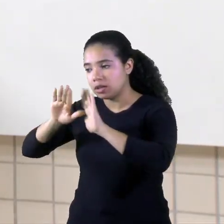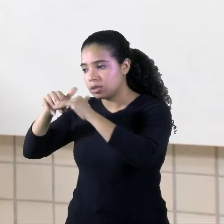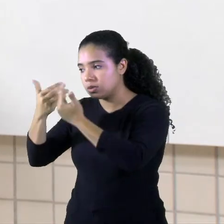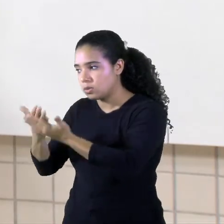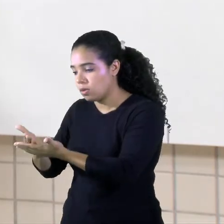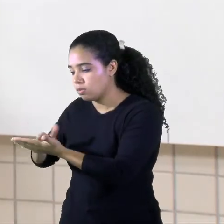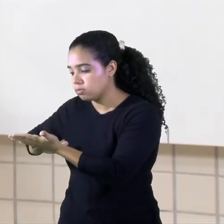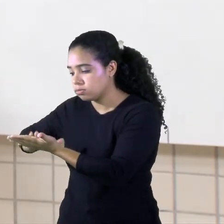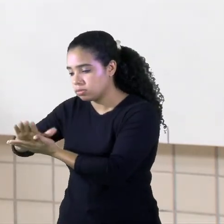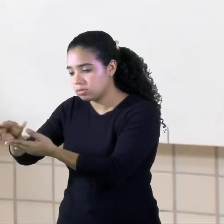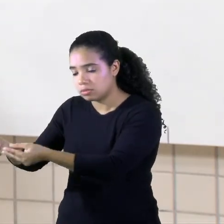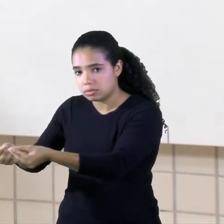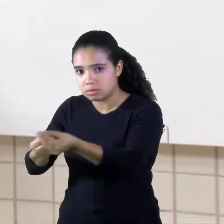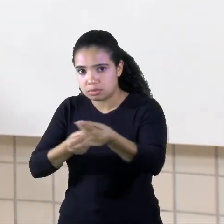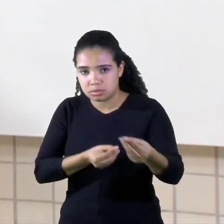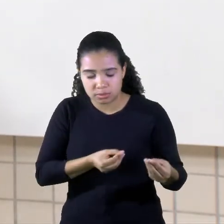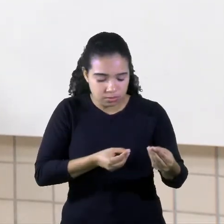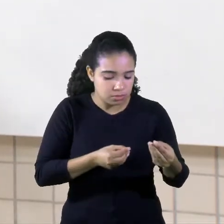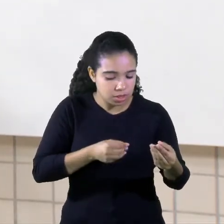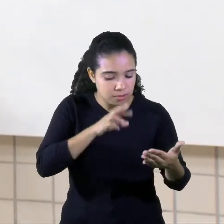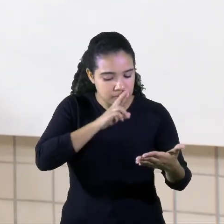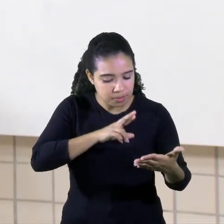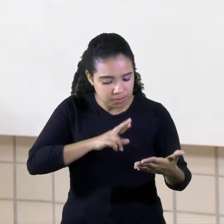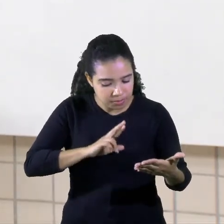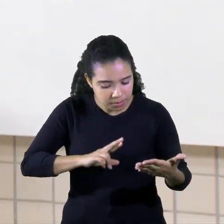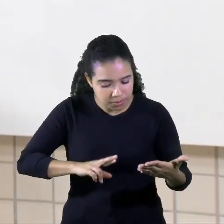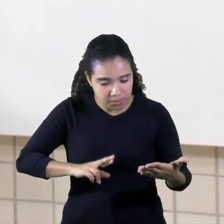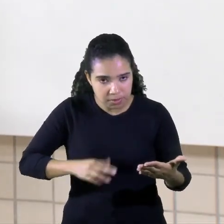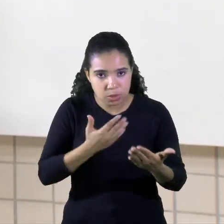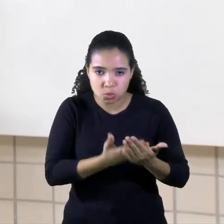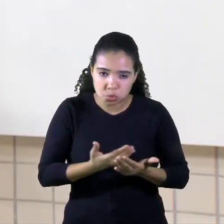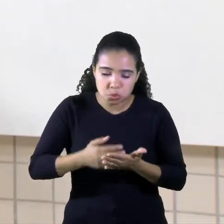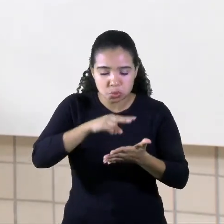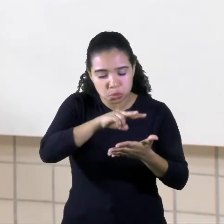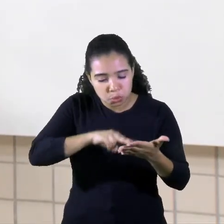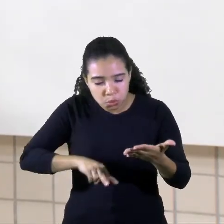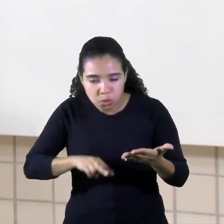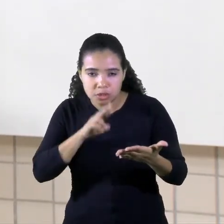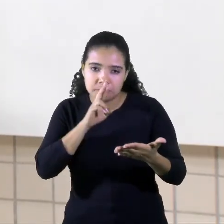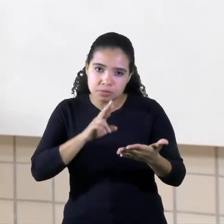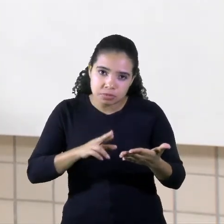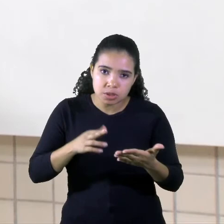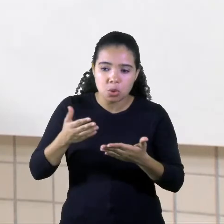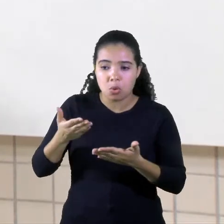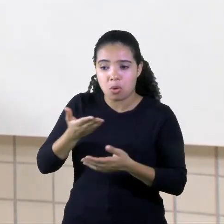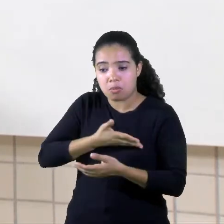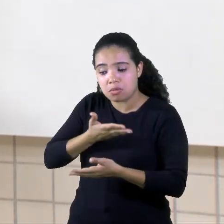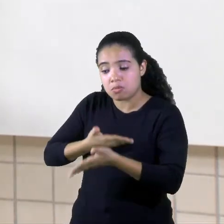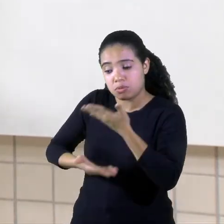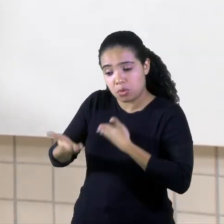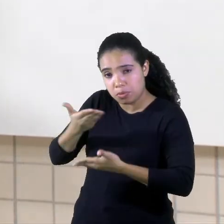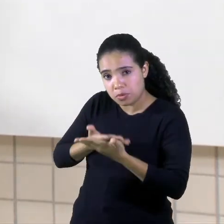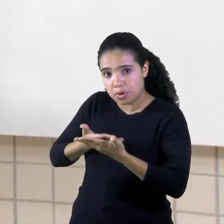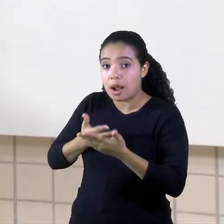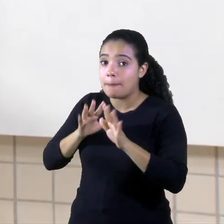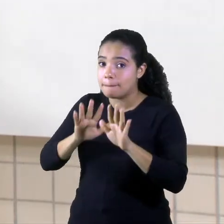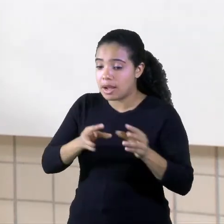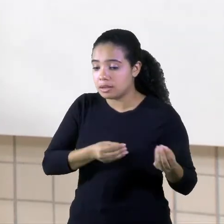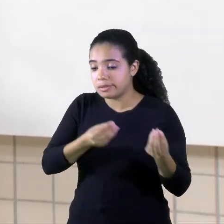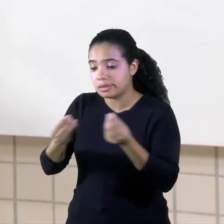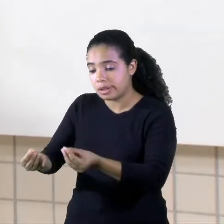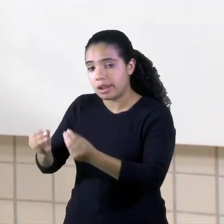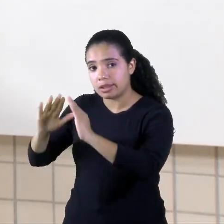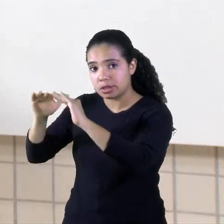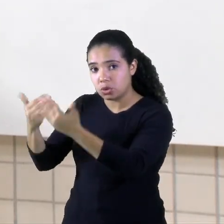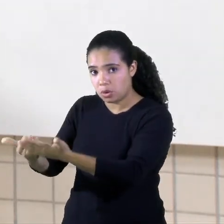escola, pega o material impresso e faz o mesmo processo. Estude, leia, responda com seus colegas, mas lembre-se de devolver esse material